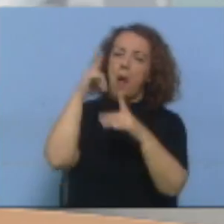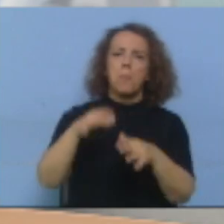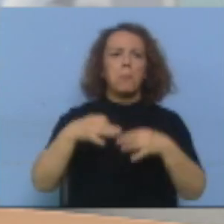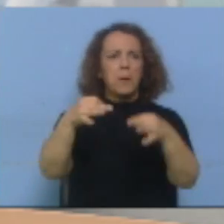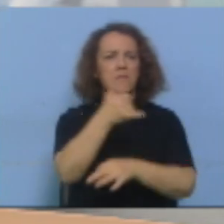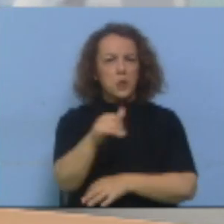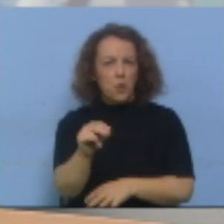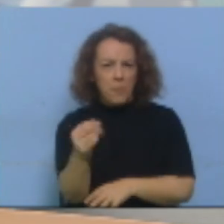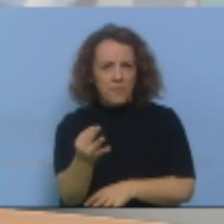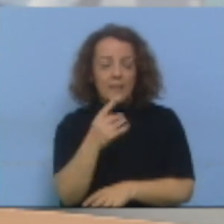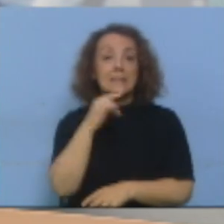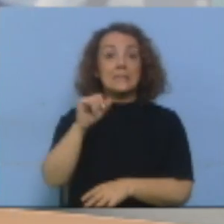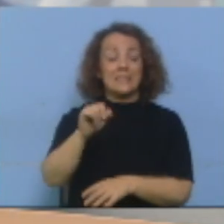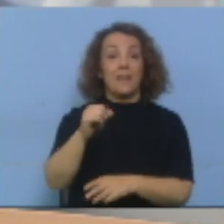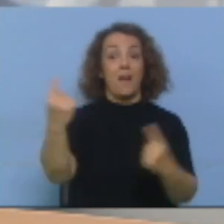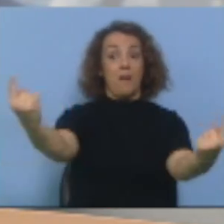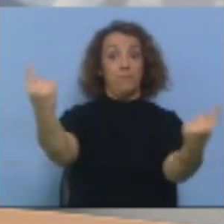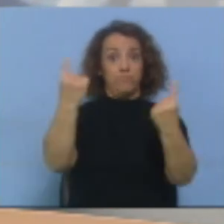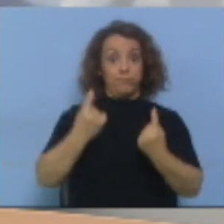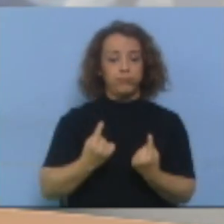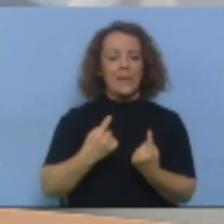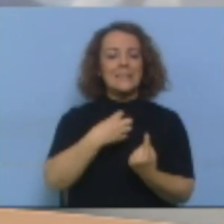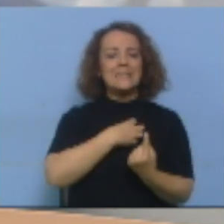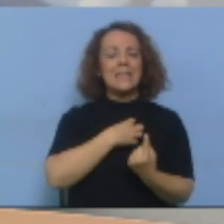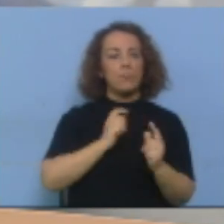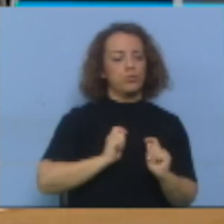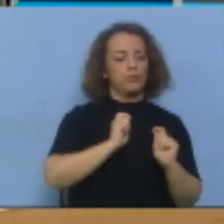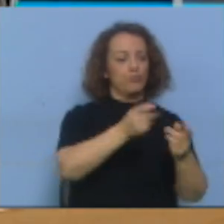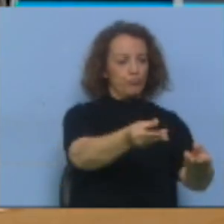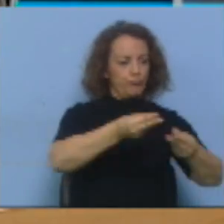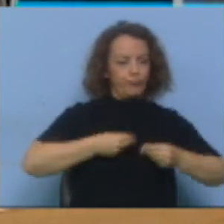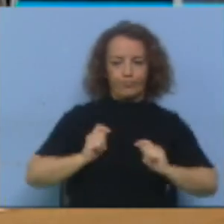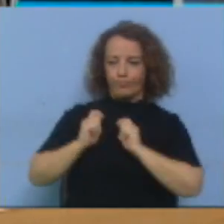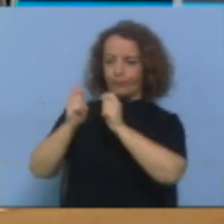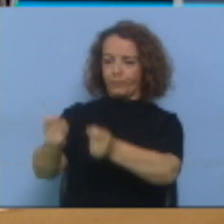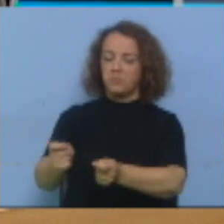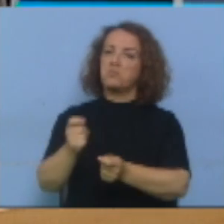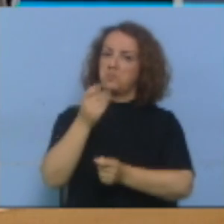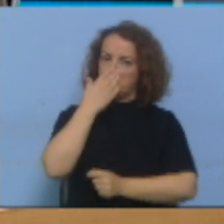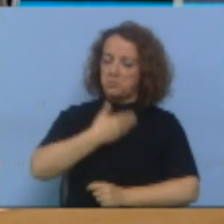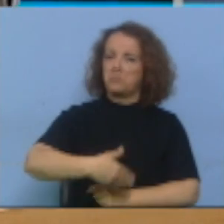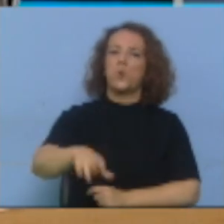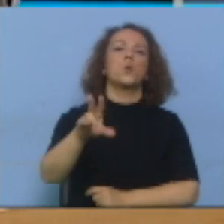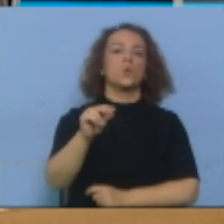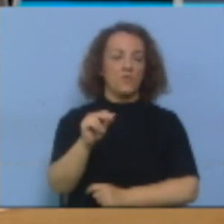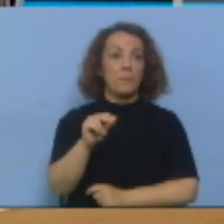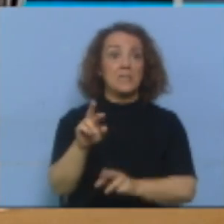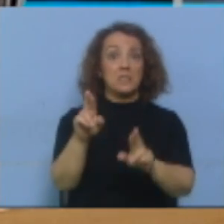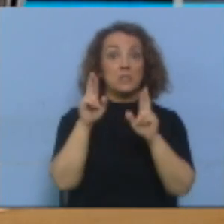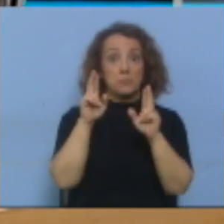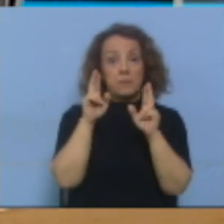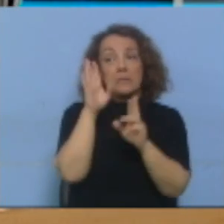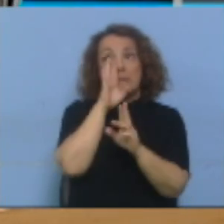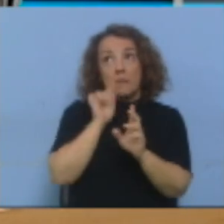de novembro, exatamente, não é? Esta entrega dos símbolos da Jornada Se Mundial. Deus quiser, e se consiga controlar a pandemia nos vários